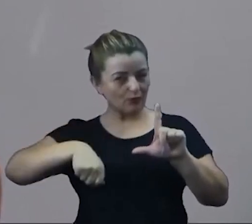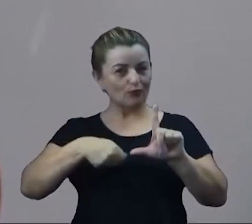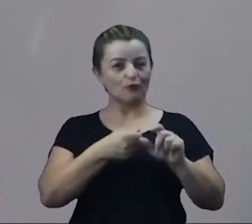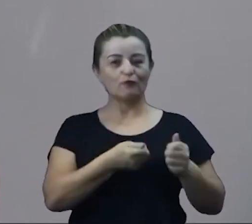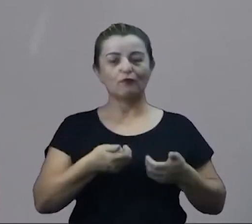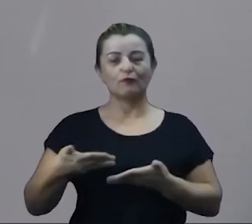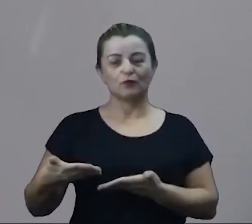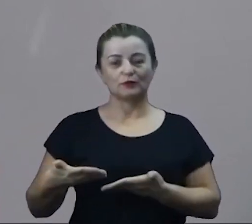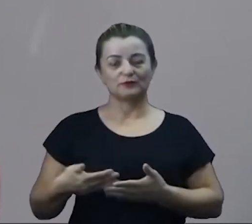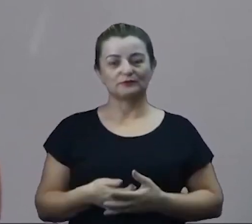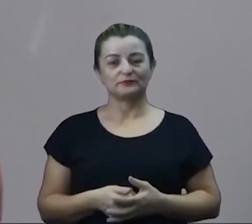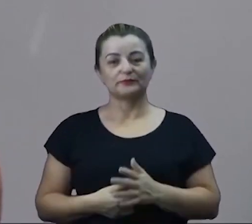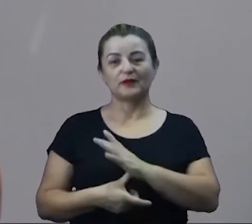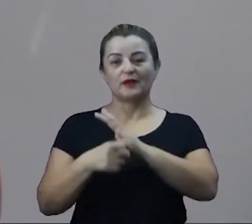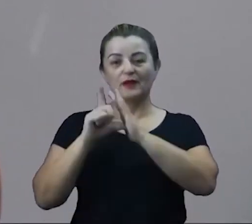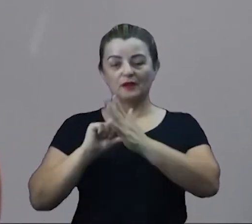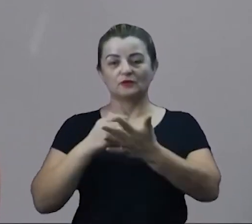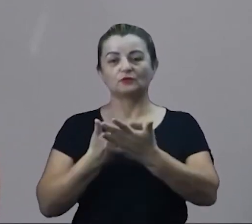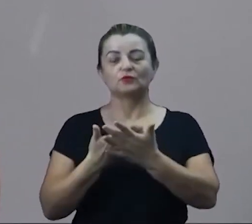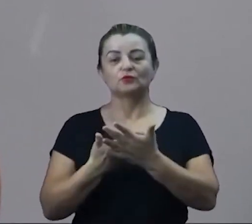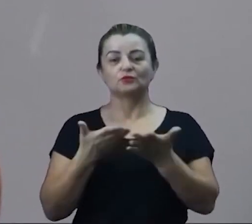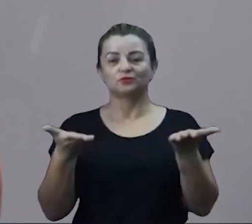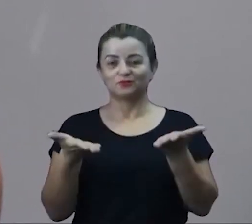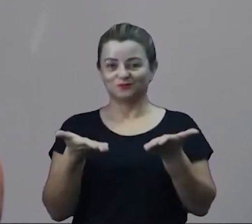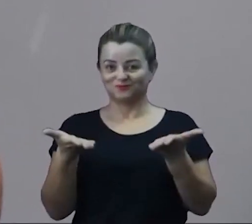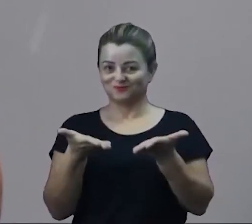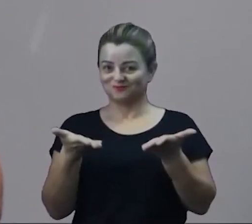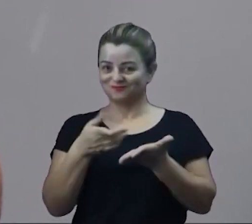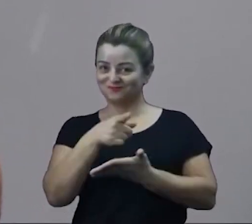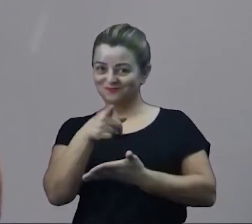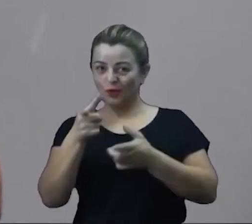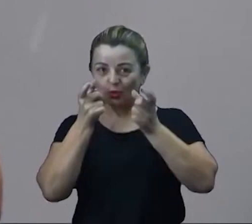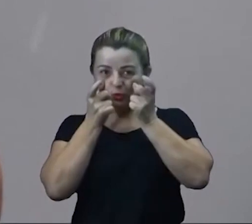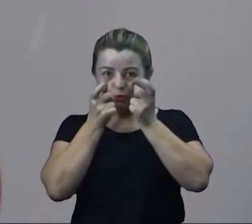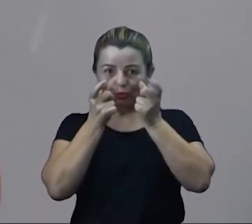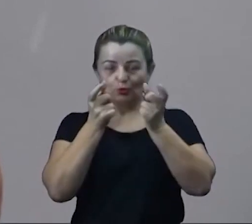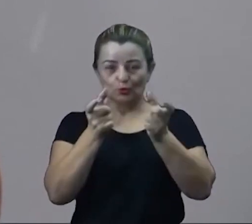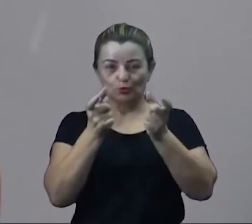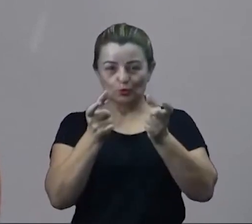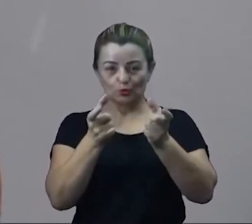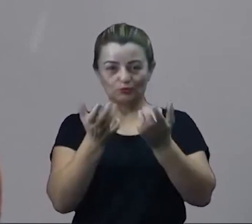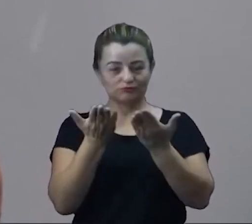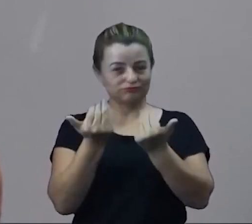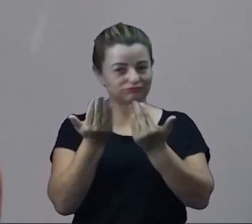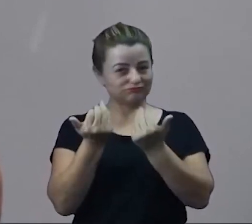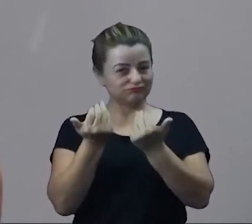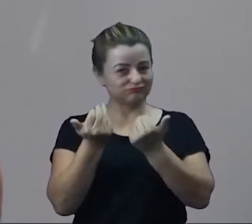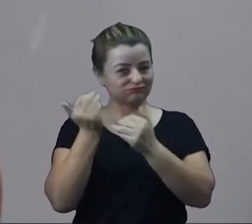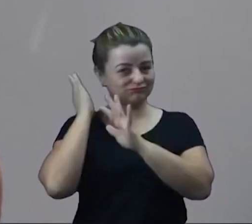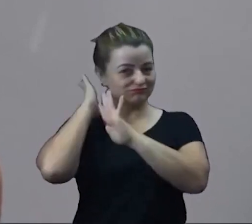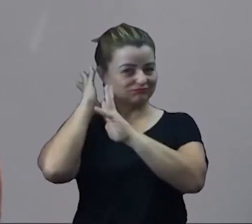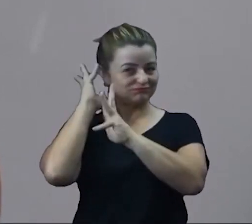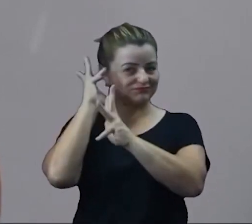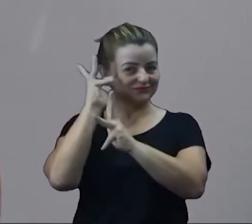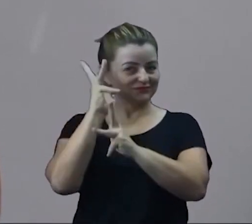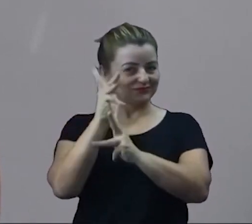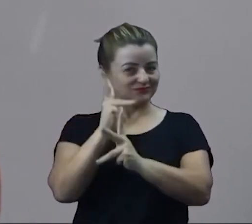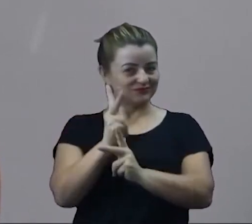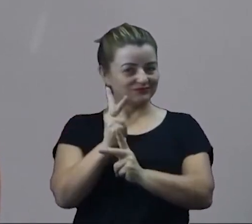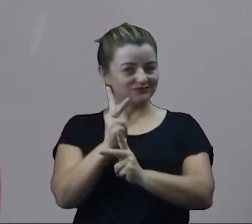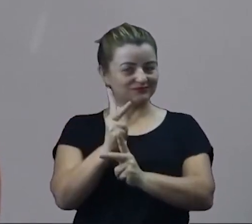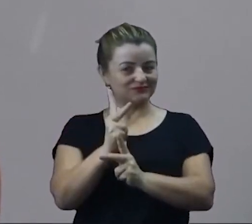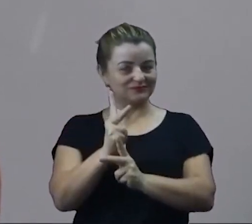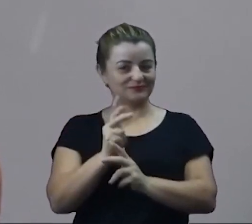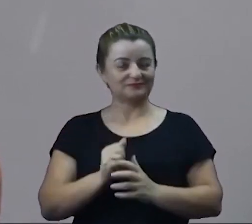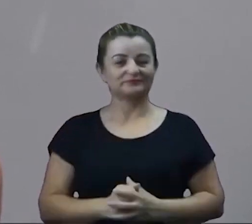aula de hoje. Mas antes de começar a aula de hoje, que eu tenho certeza que vocês já estão curiosos, vamos fazer uma revisão rapidinha sobre Machado de